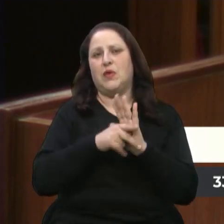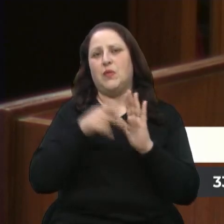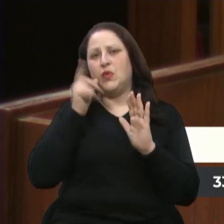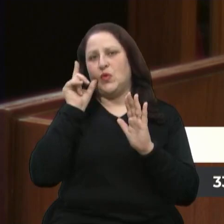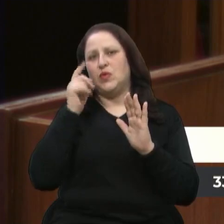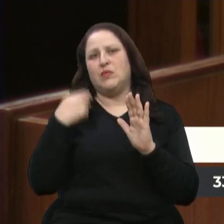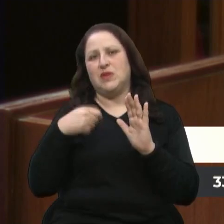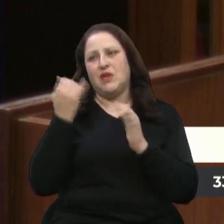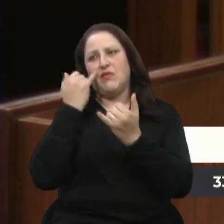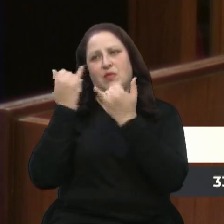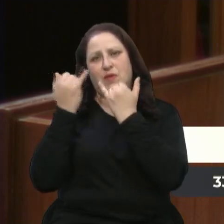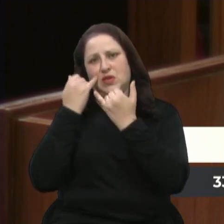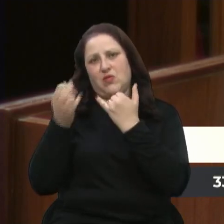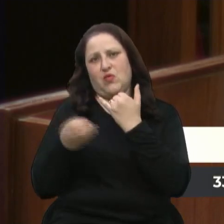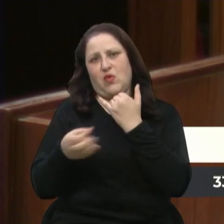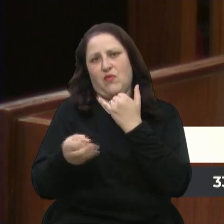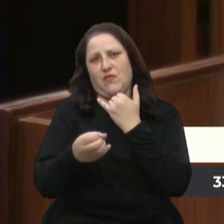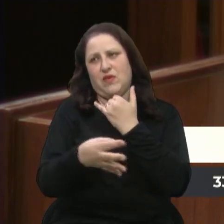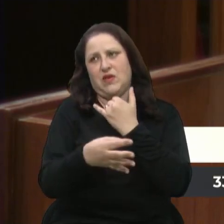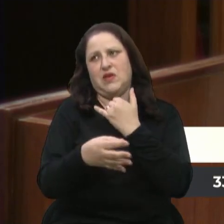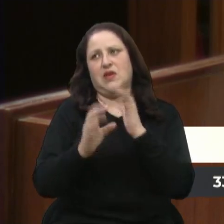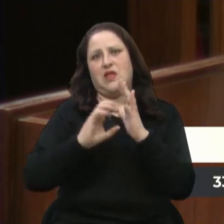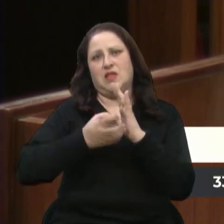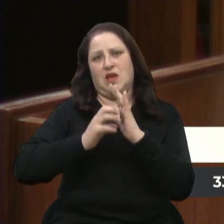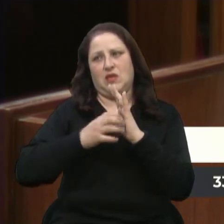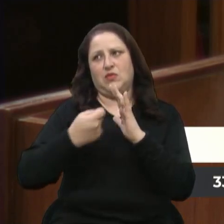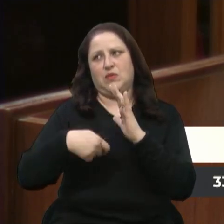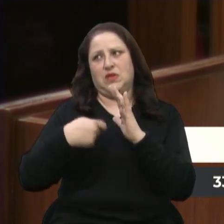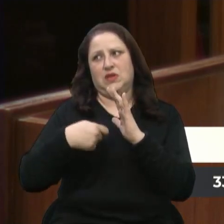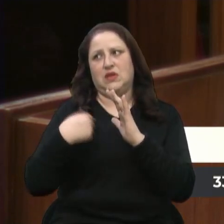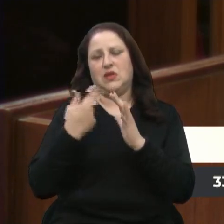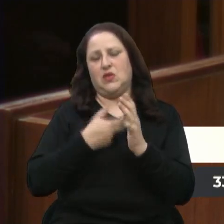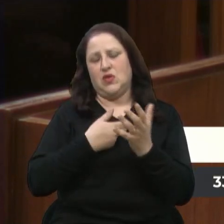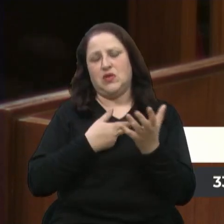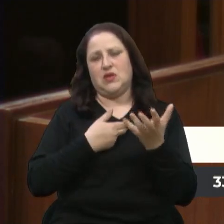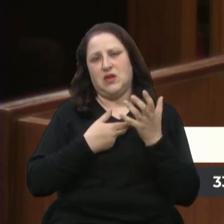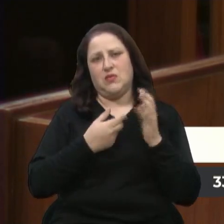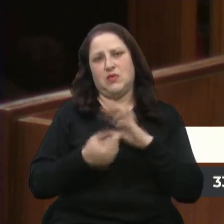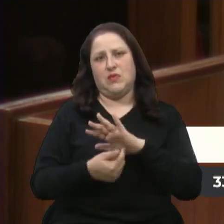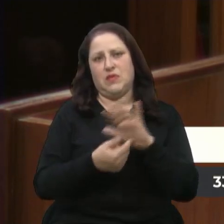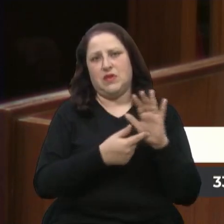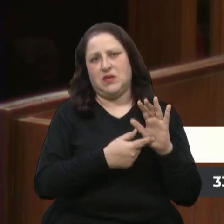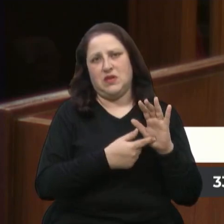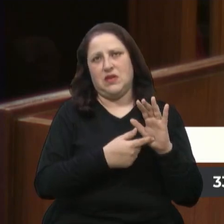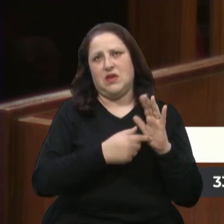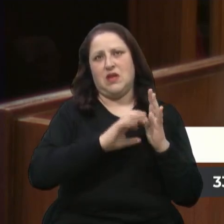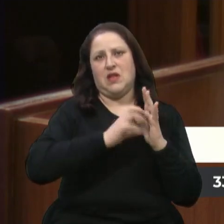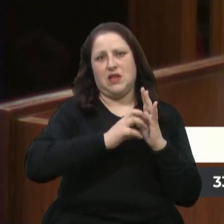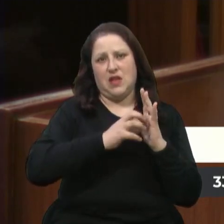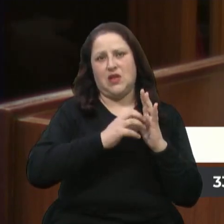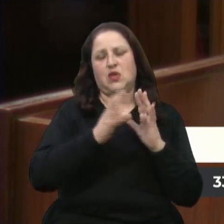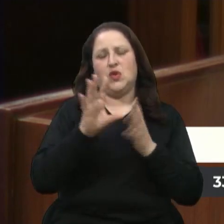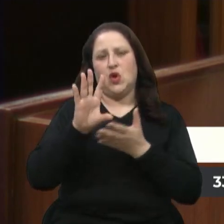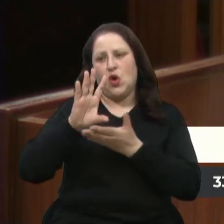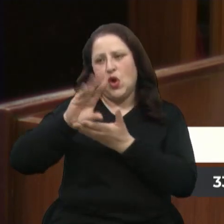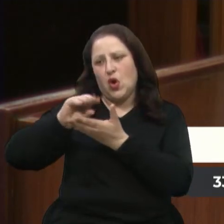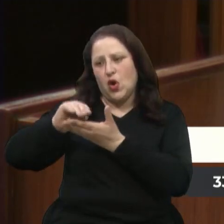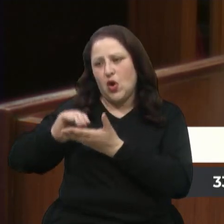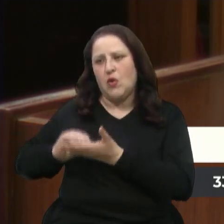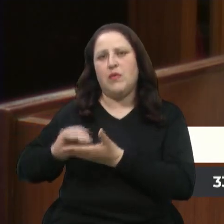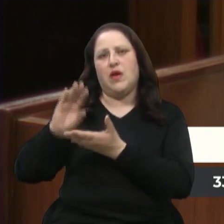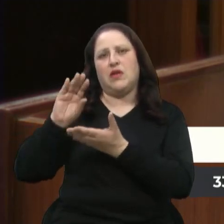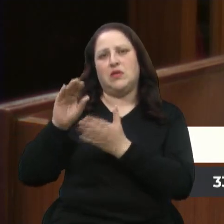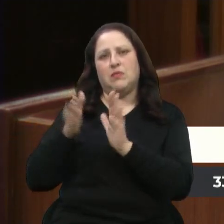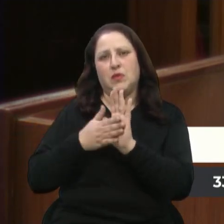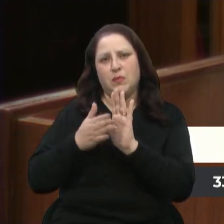de dados. Então, nós vamos apresentar, pretendemos apresentar com os dados compilados e algumas propostas